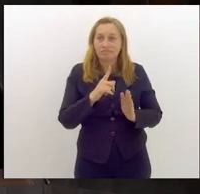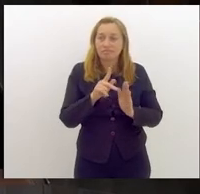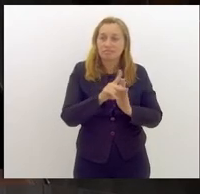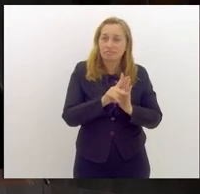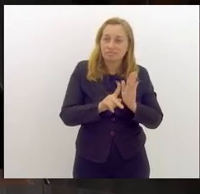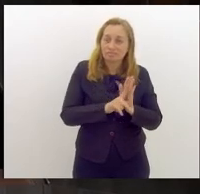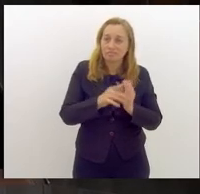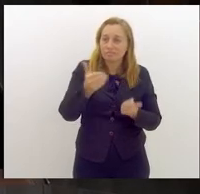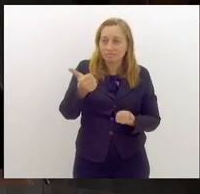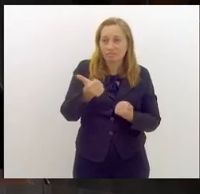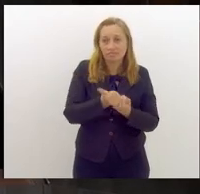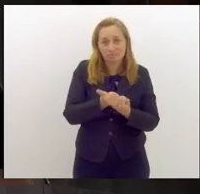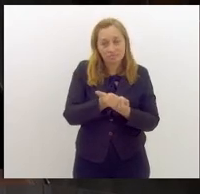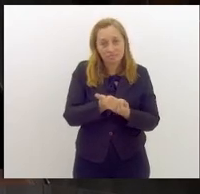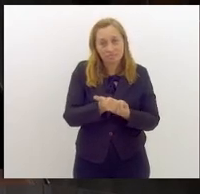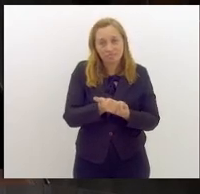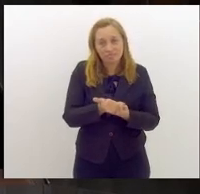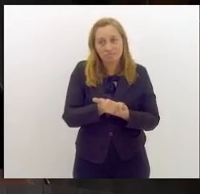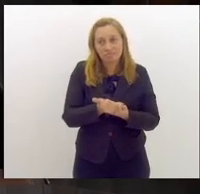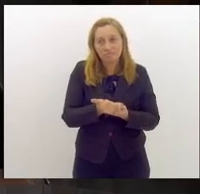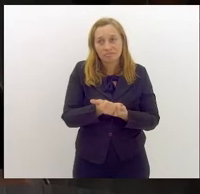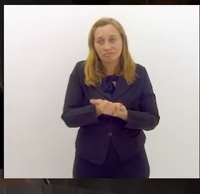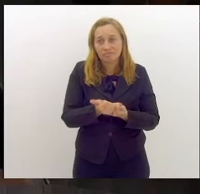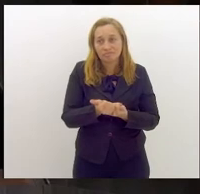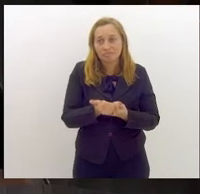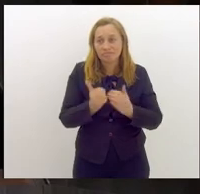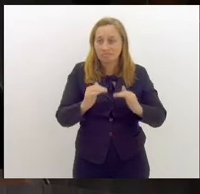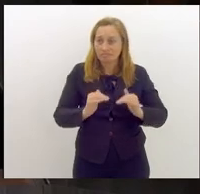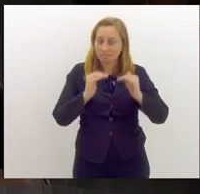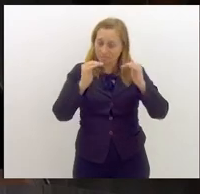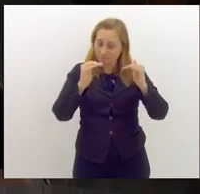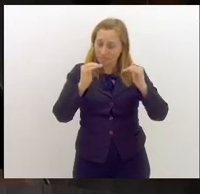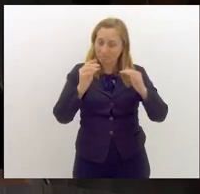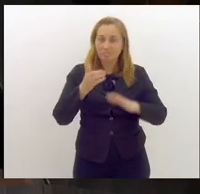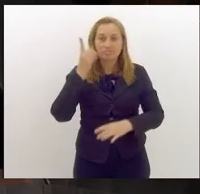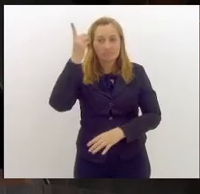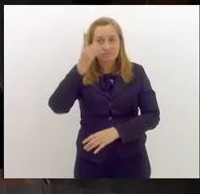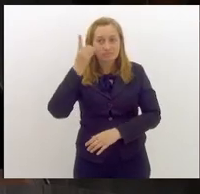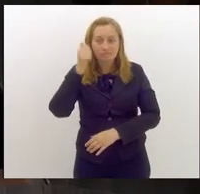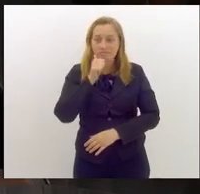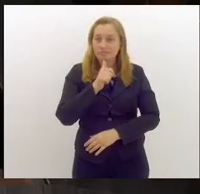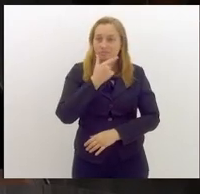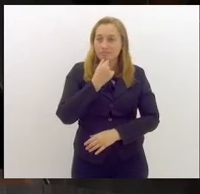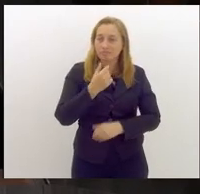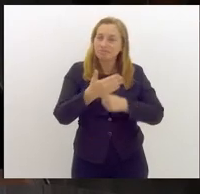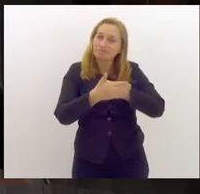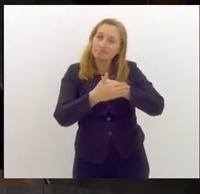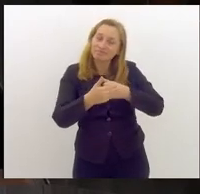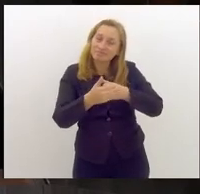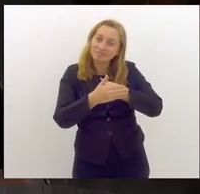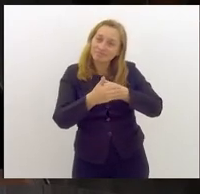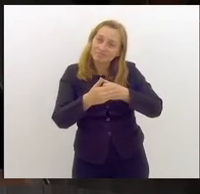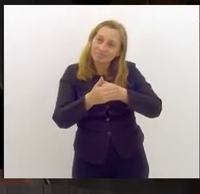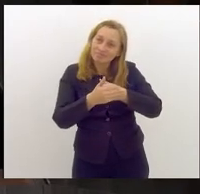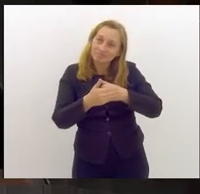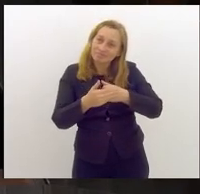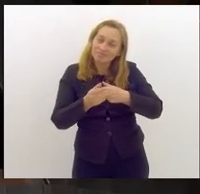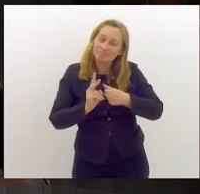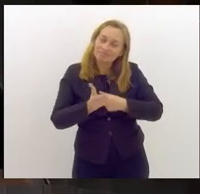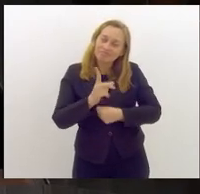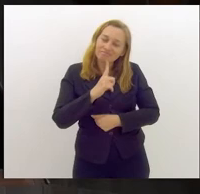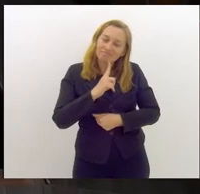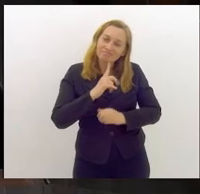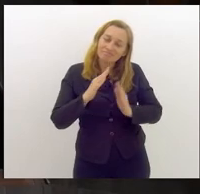apoiados pelos nobres deputados e deputadas e o carinho que eu sempre